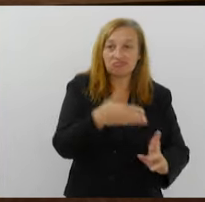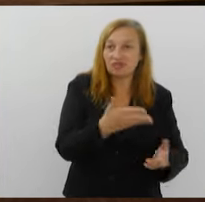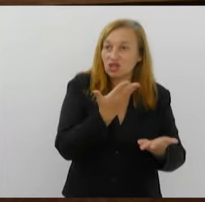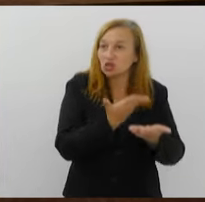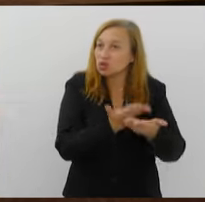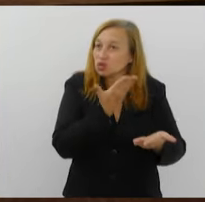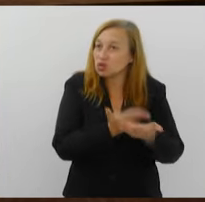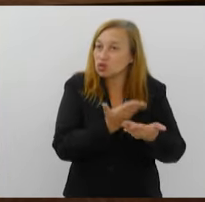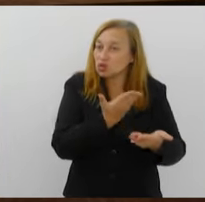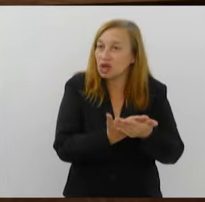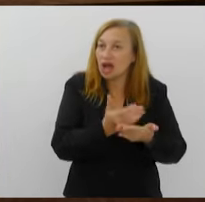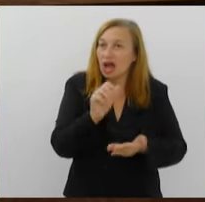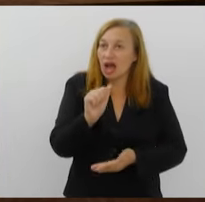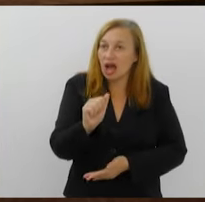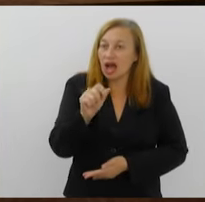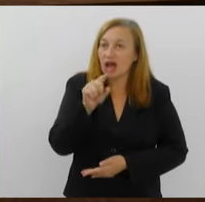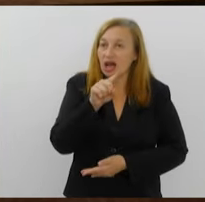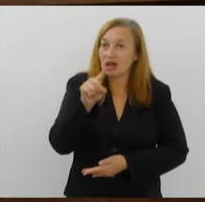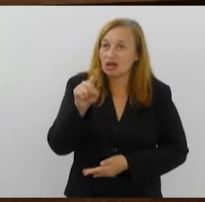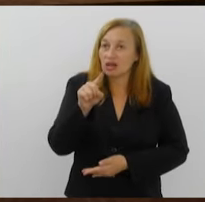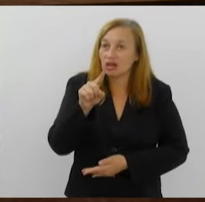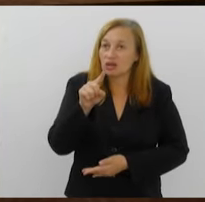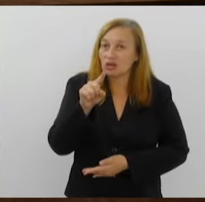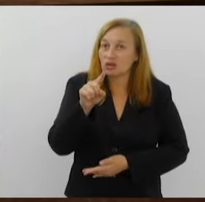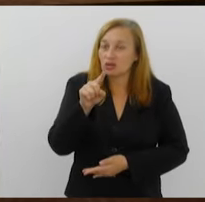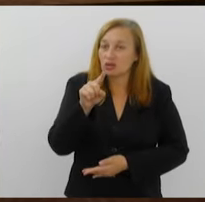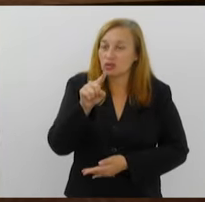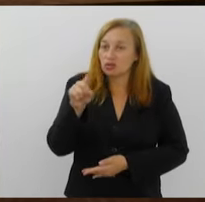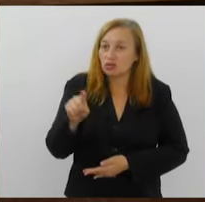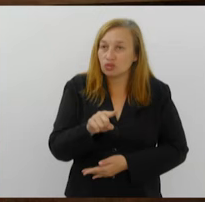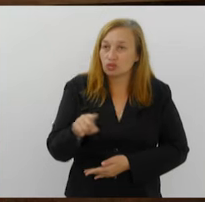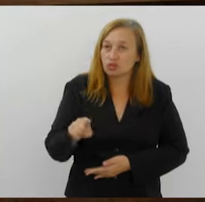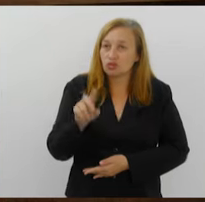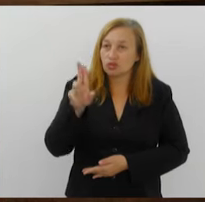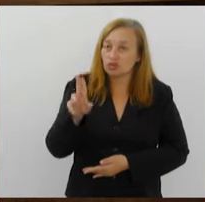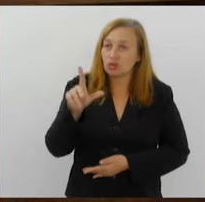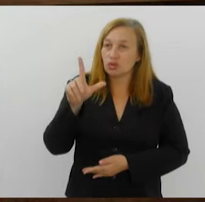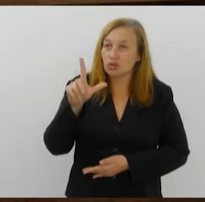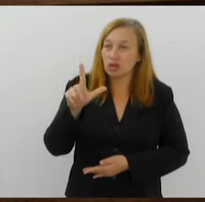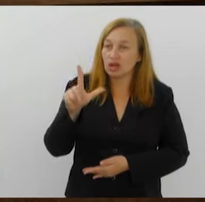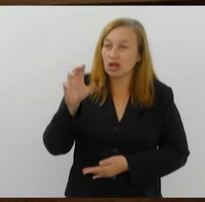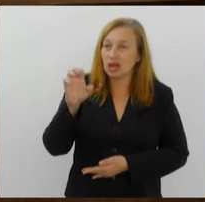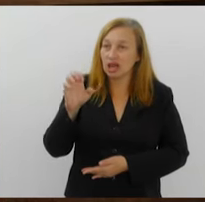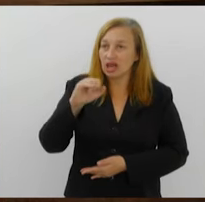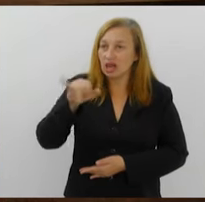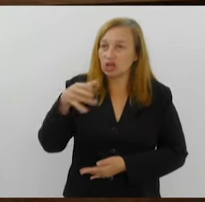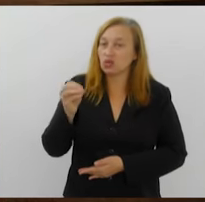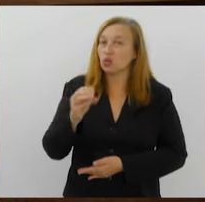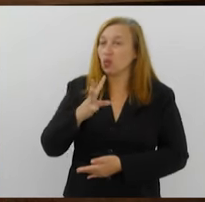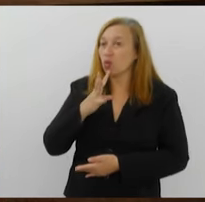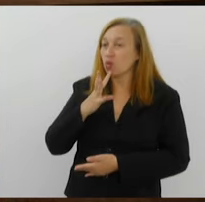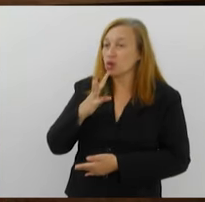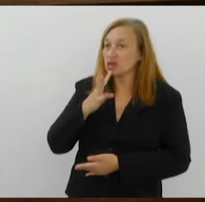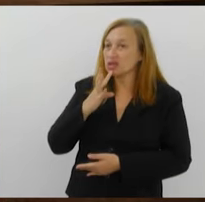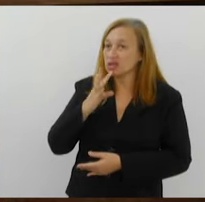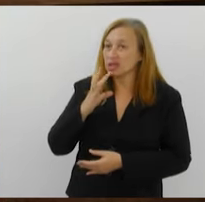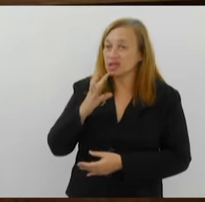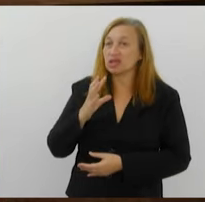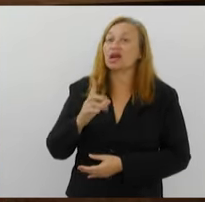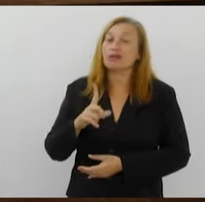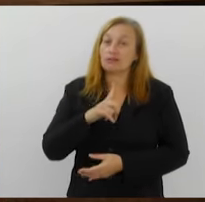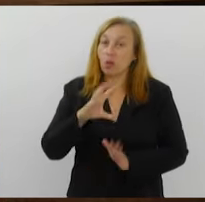de azulejos, inclusive conhecida internacionalmente, e que tem um vasto currículo